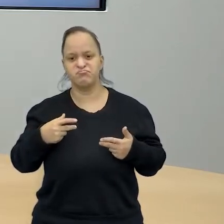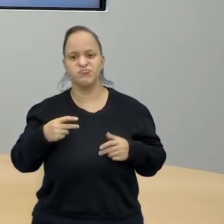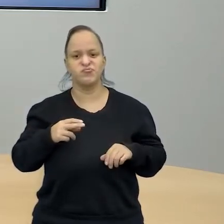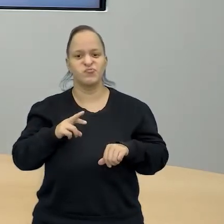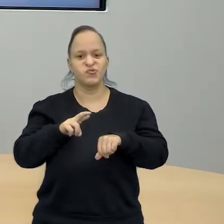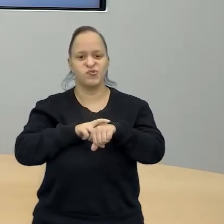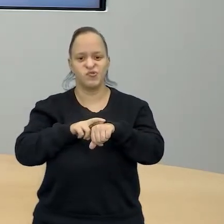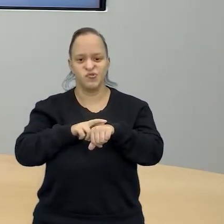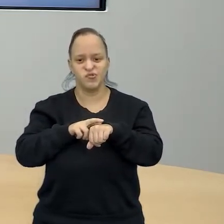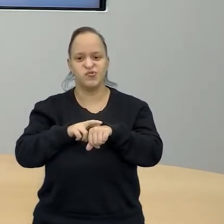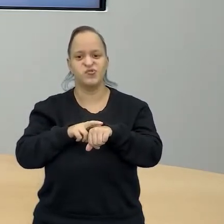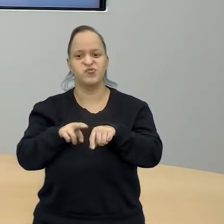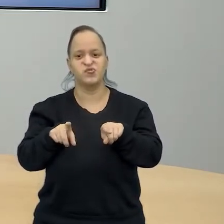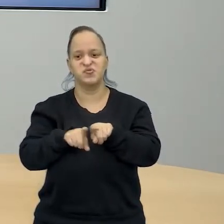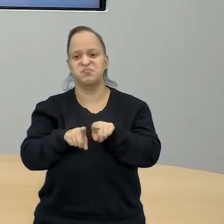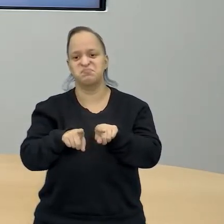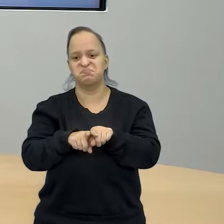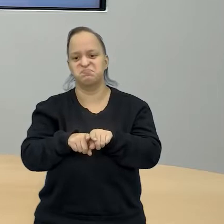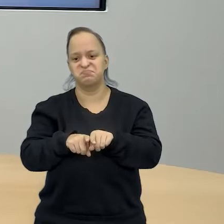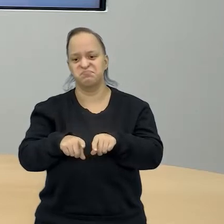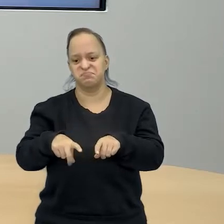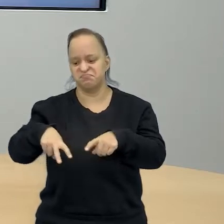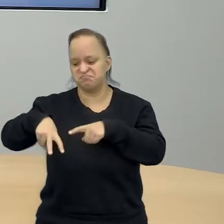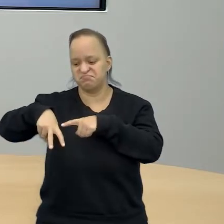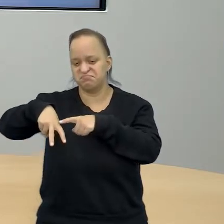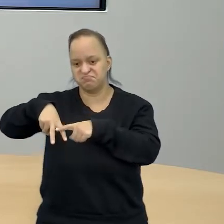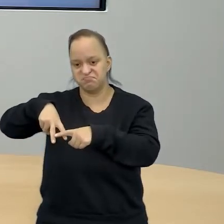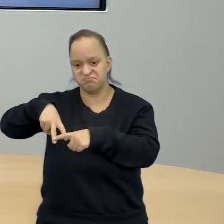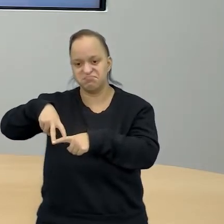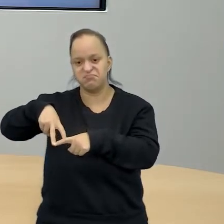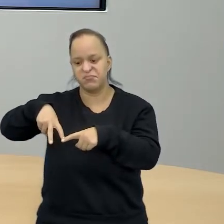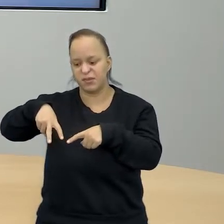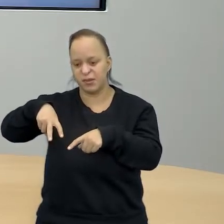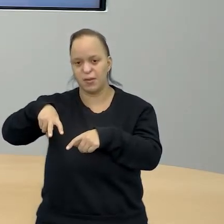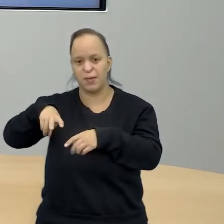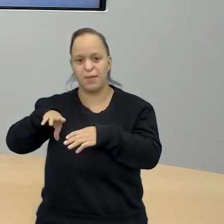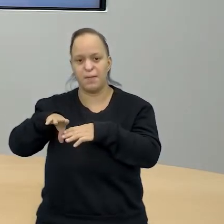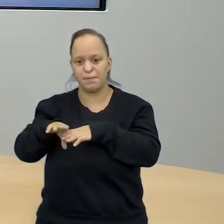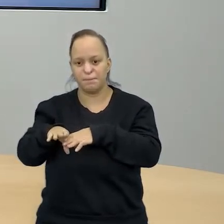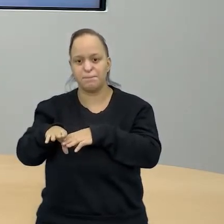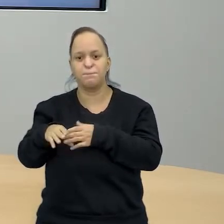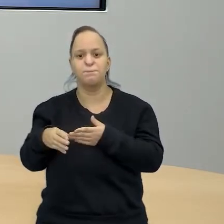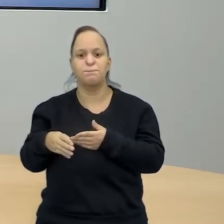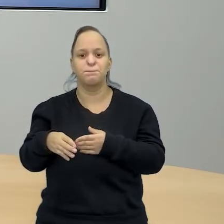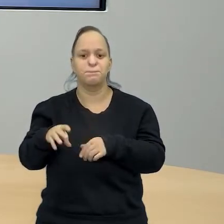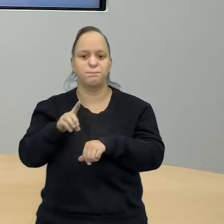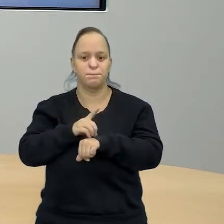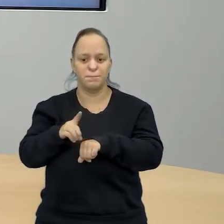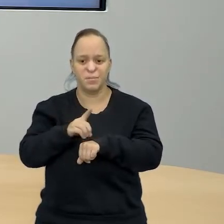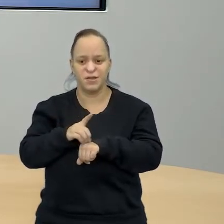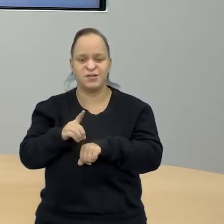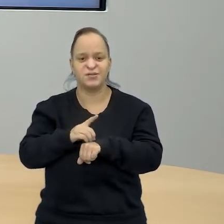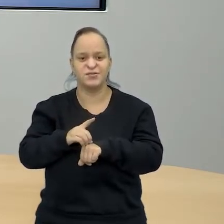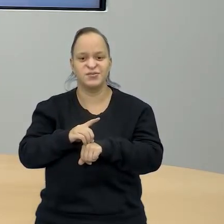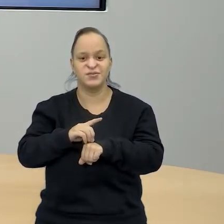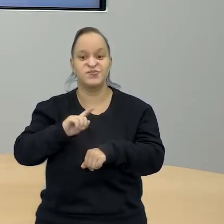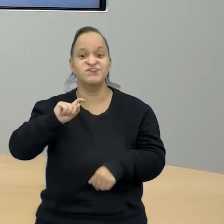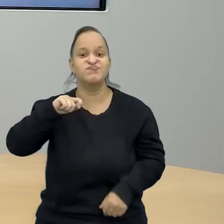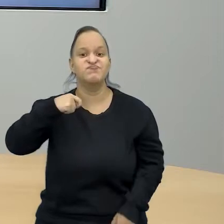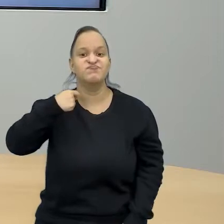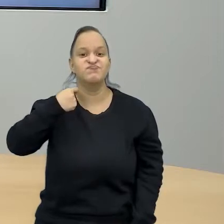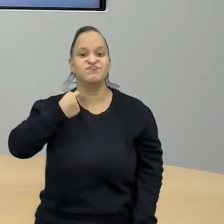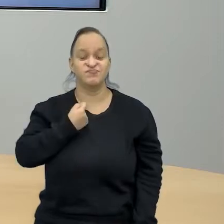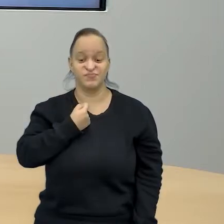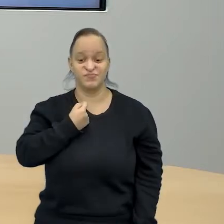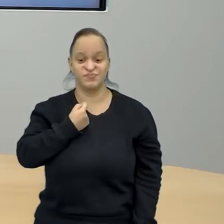e tênis preto. Tá ok? Ah, e antes que eu me esqueça, porque eu sempre me esqueço, o meu sinal em Libras é